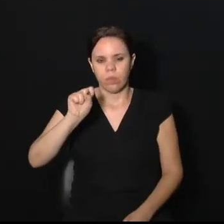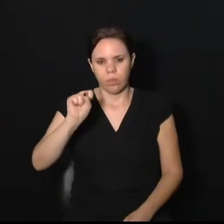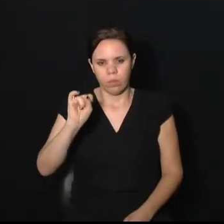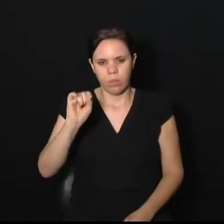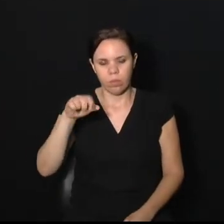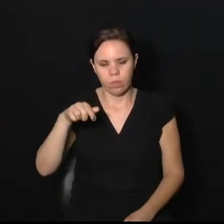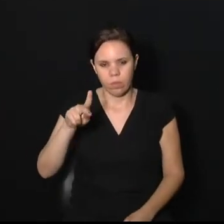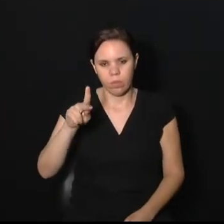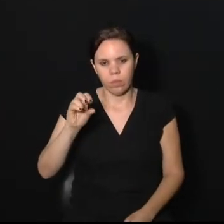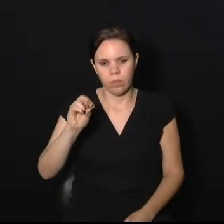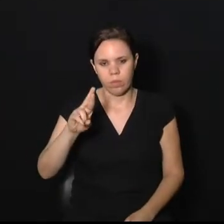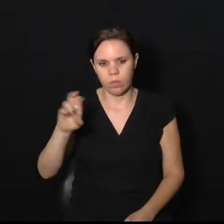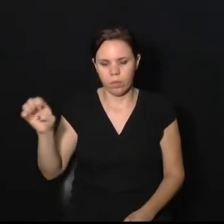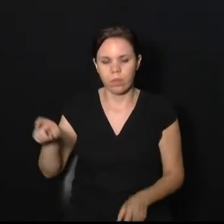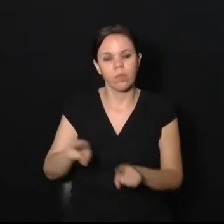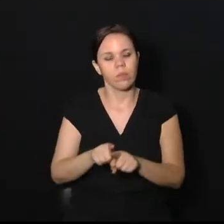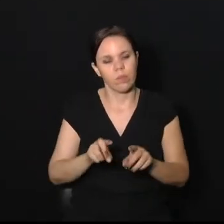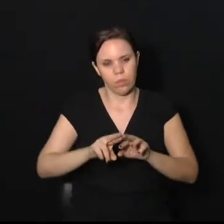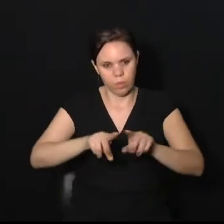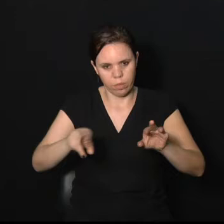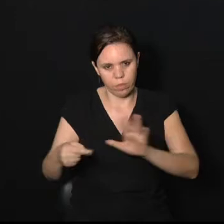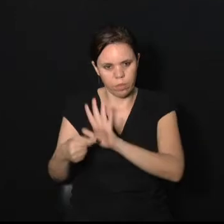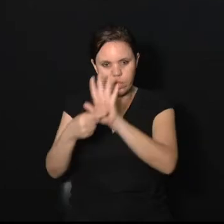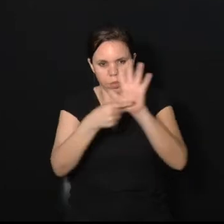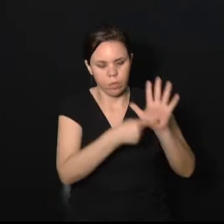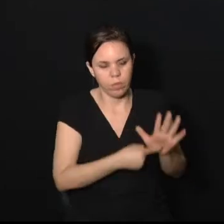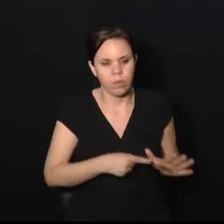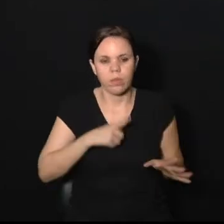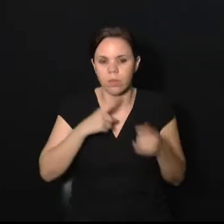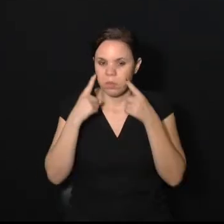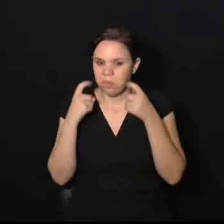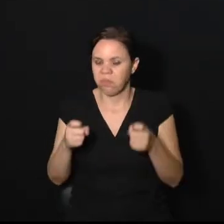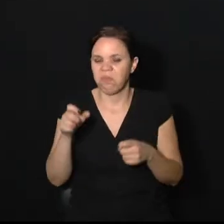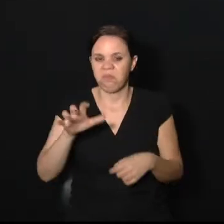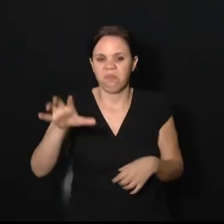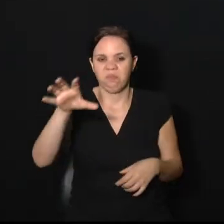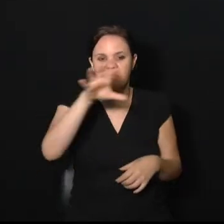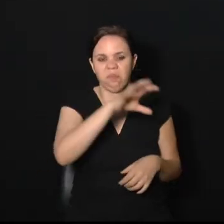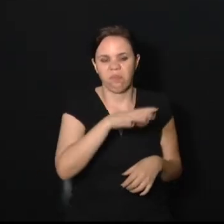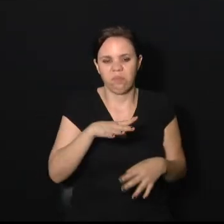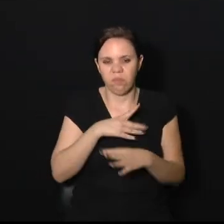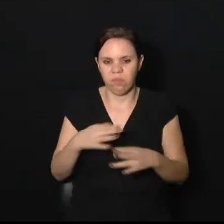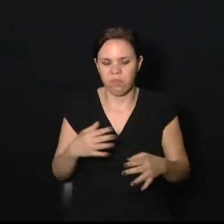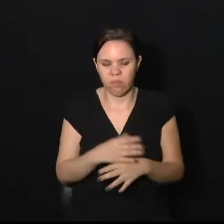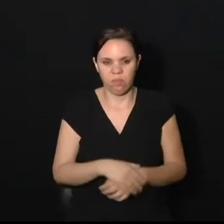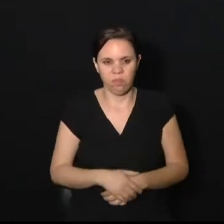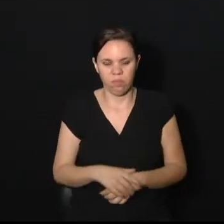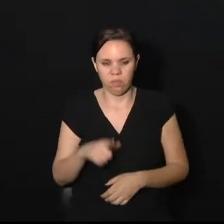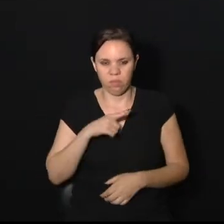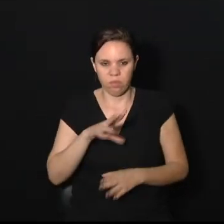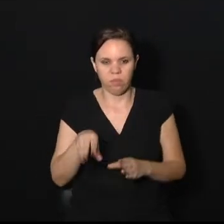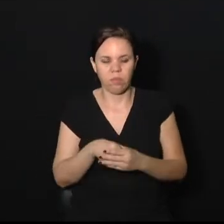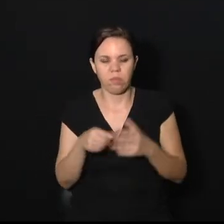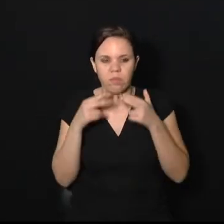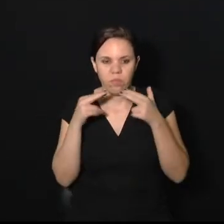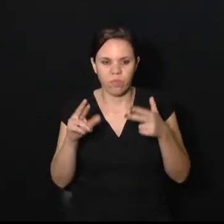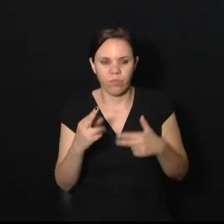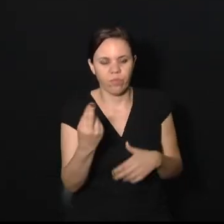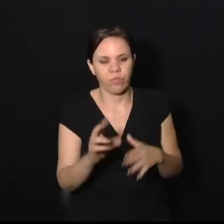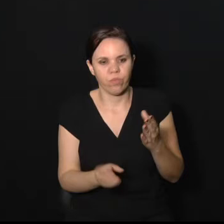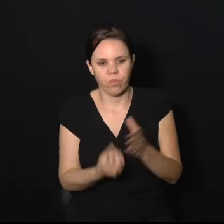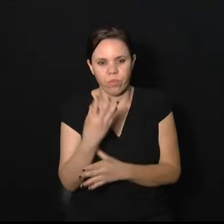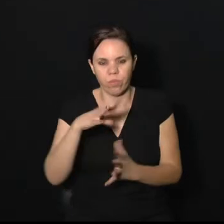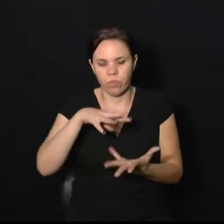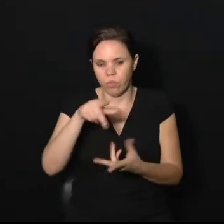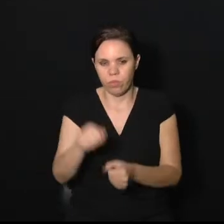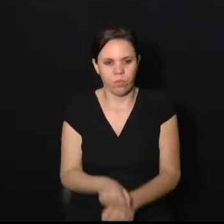um aqui bem interessante. Aqui, só para mostrar que todas as áreas da cidade a gente tem inovações e soluções aí já criadas no mundo